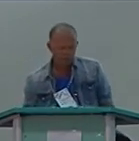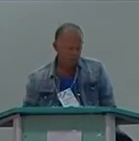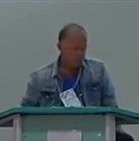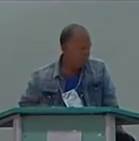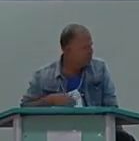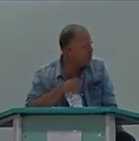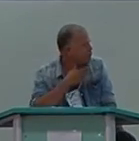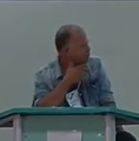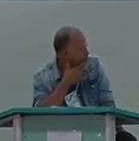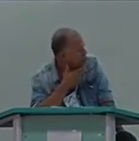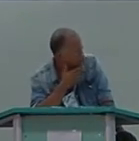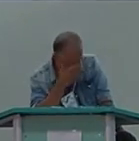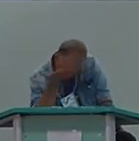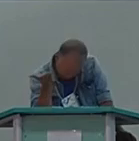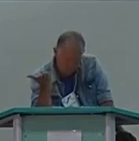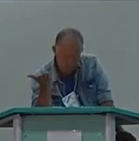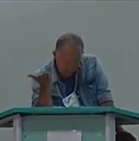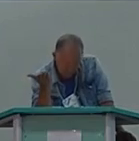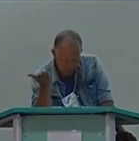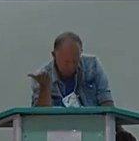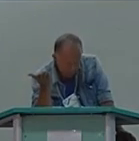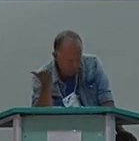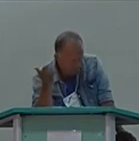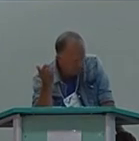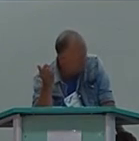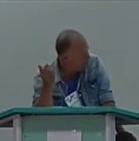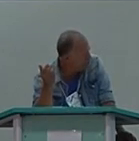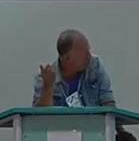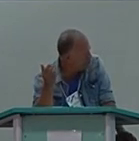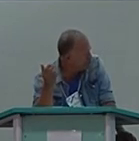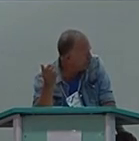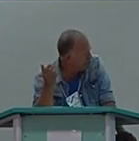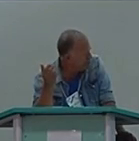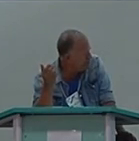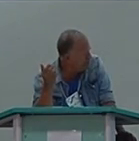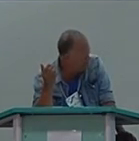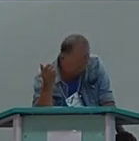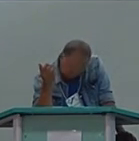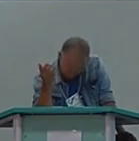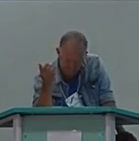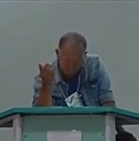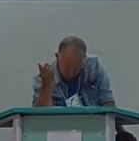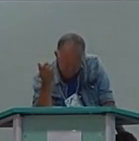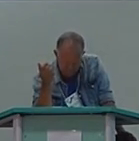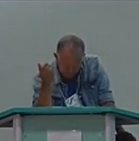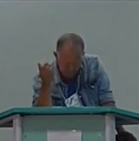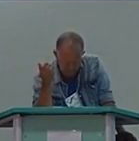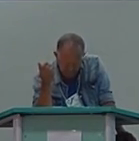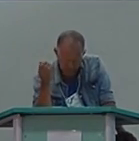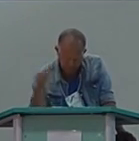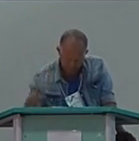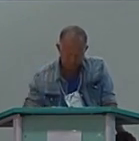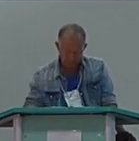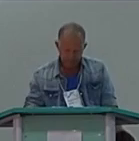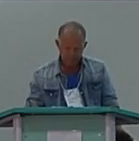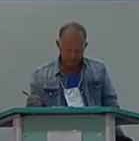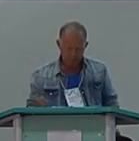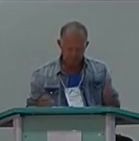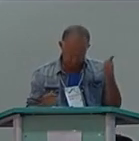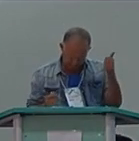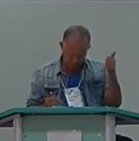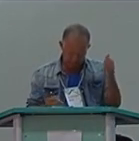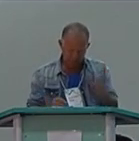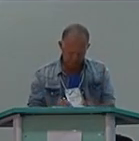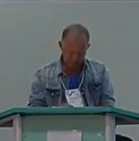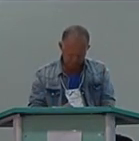Diante do ataque desnecessário que você fez a um professor nosso, que está aqui presente, o professor Marci, diretor do